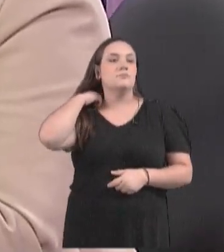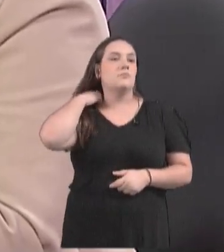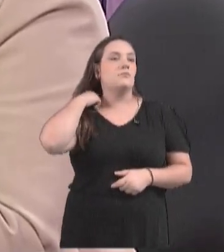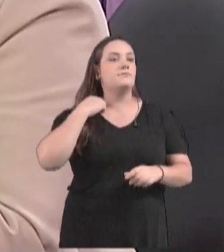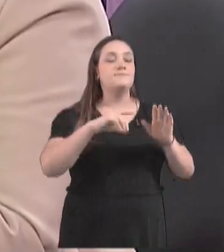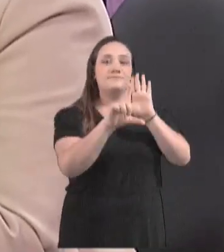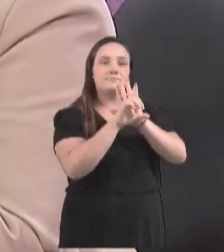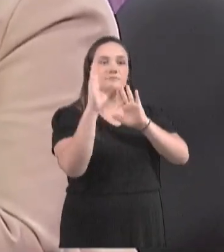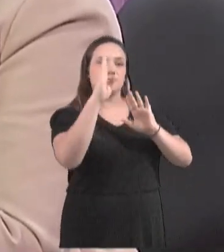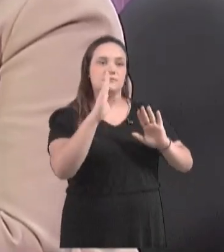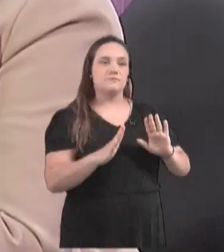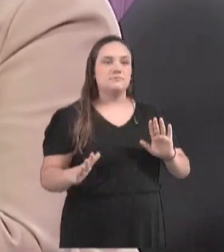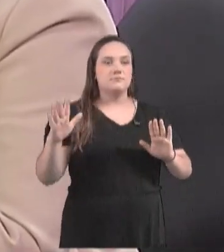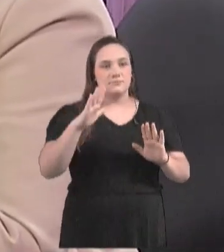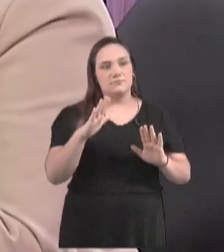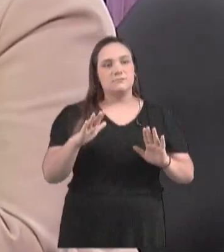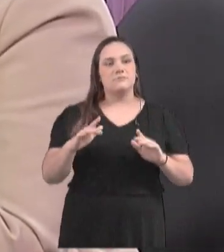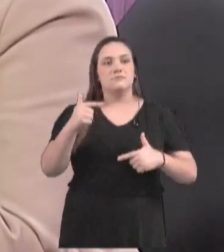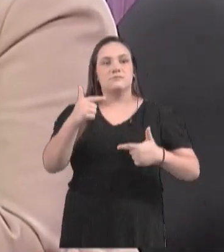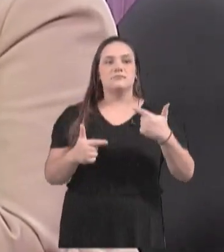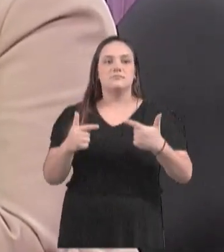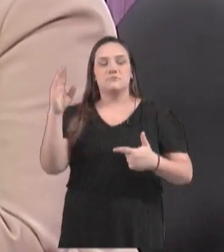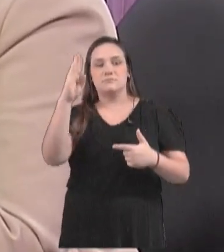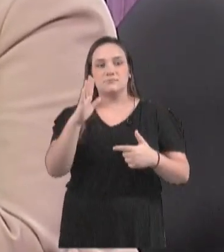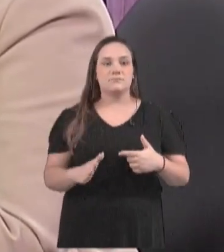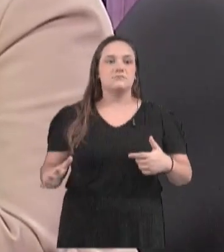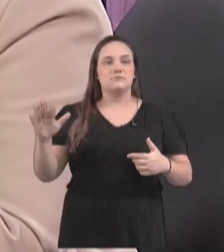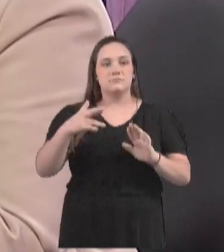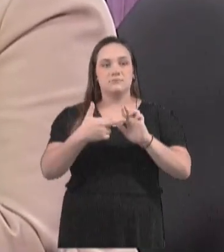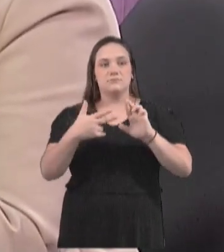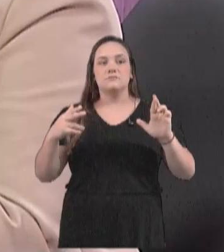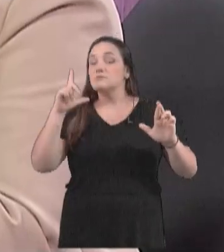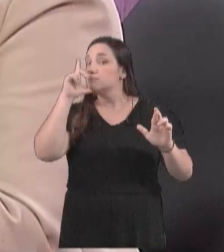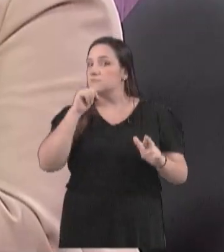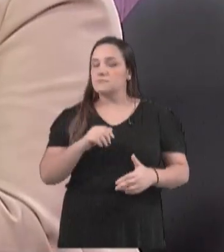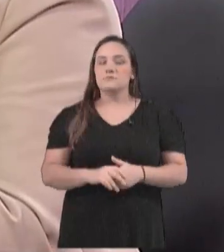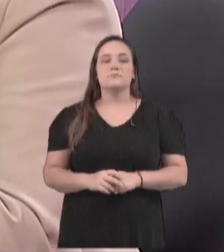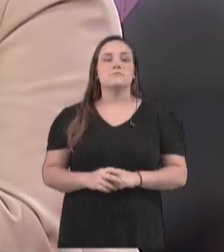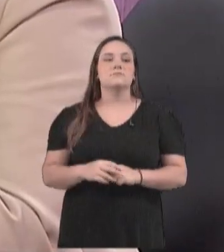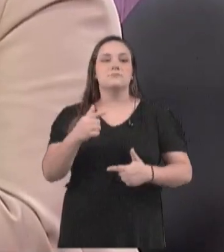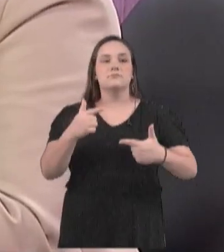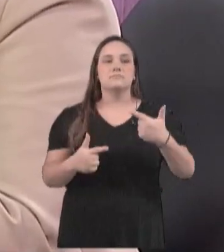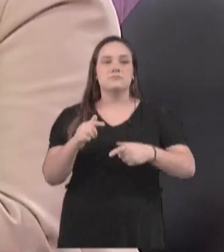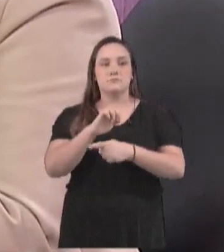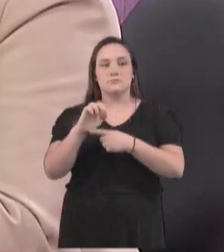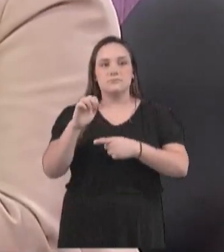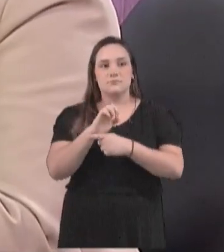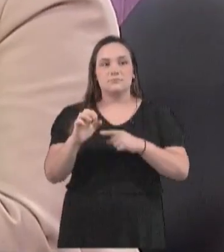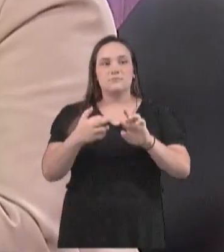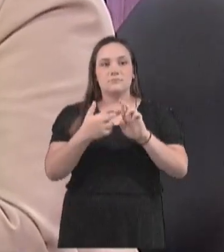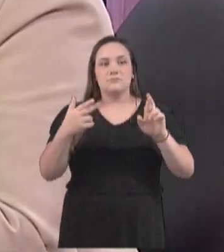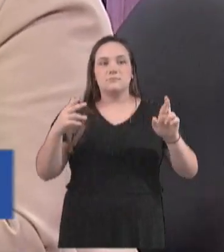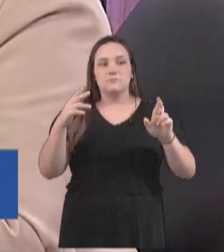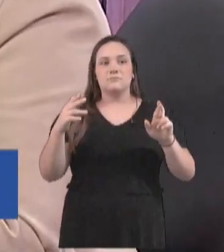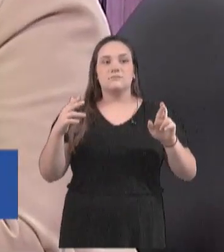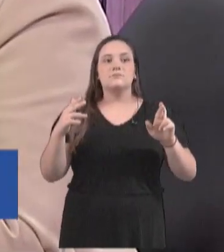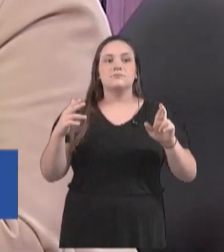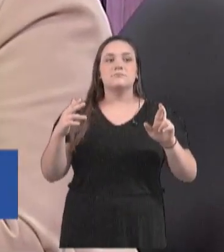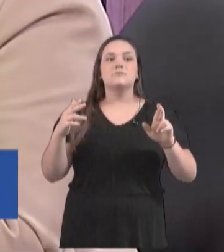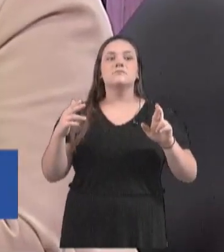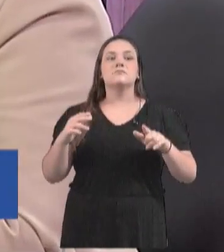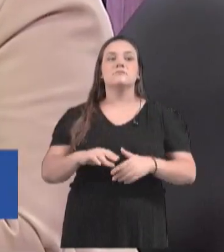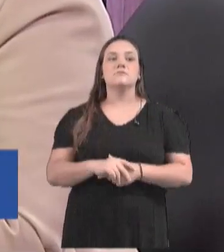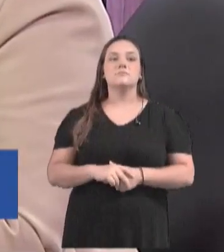a Política Nacional de Recursos Hídricos, a Política Estadual de Recursos Hídricos e o nosso Plano Estadual